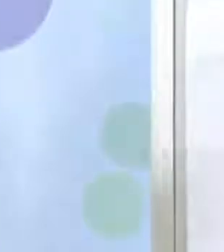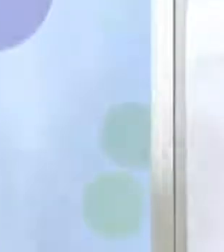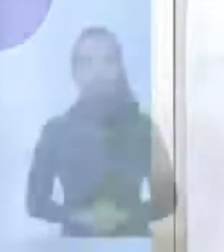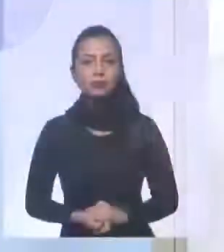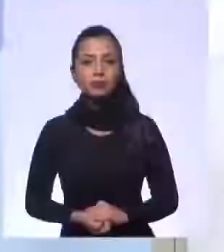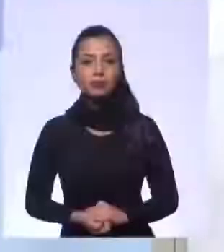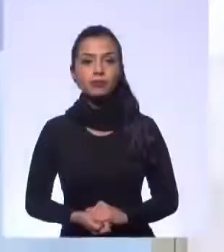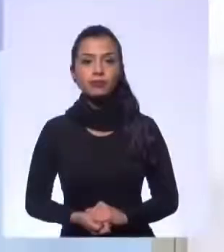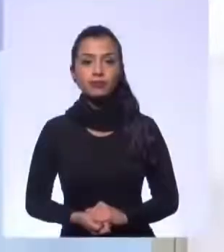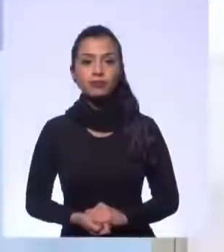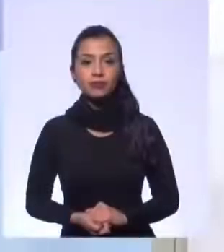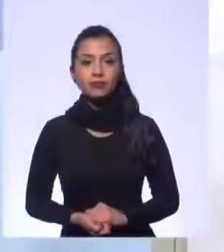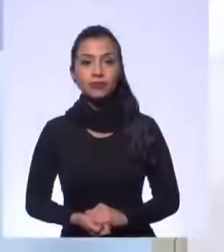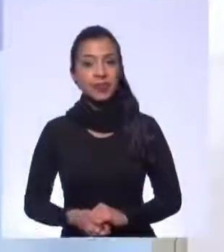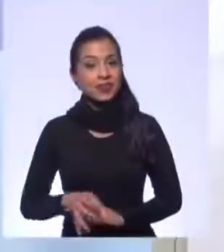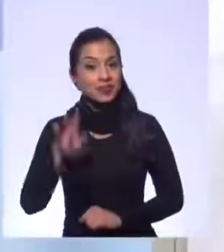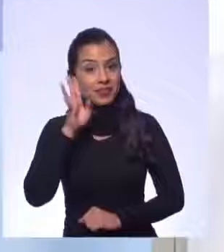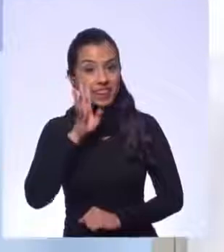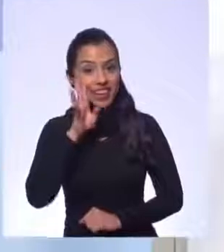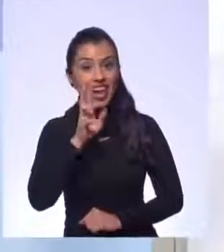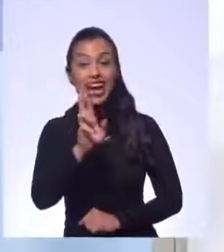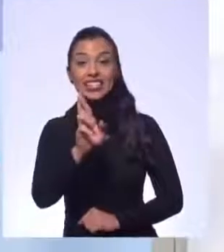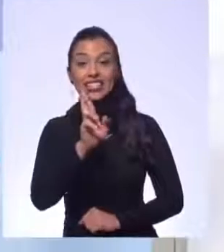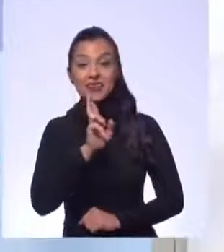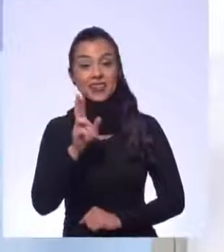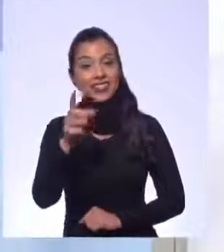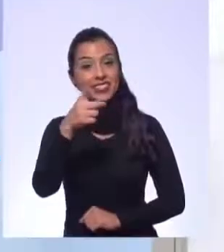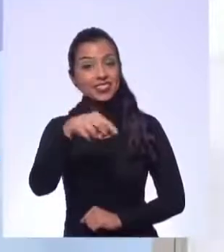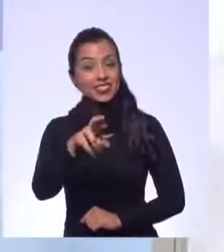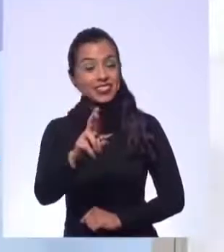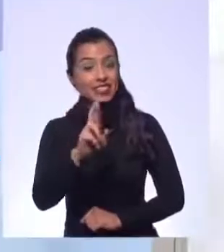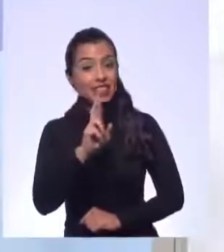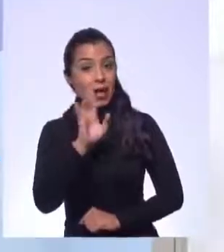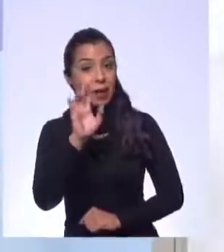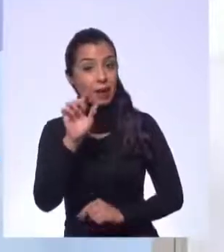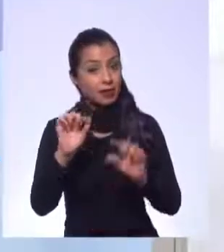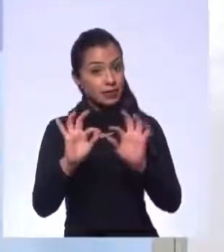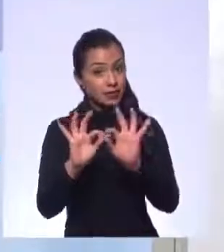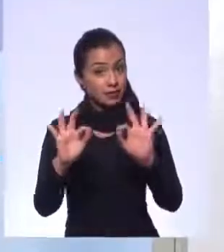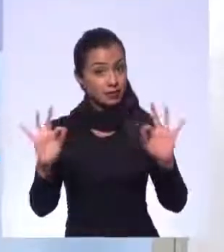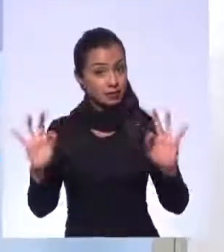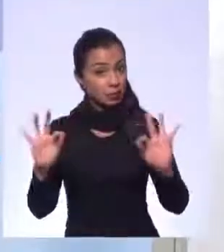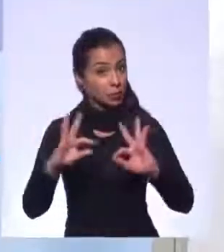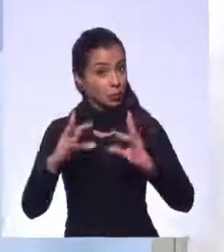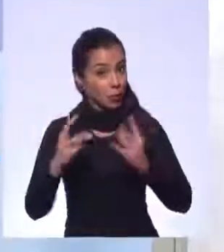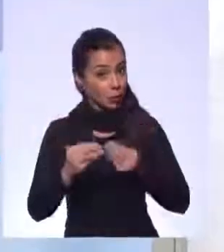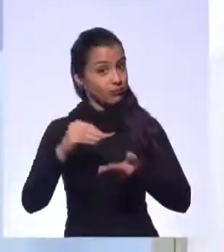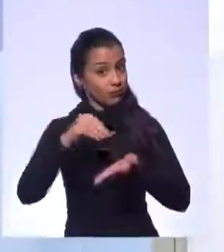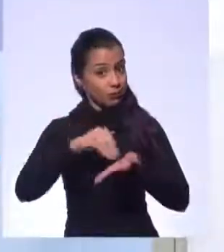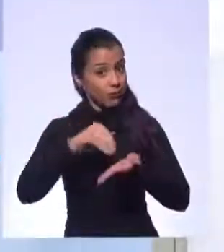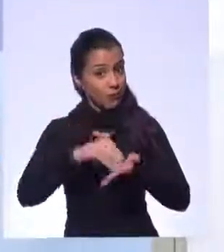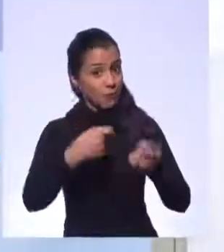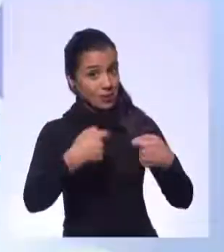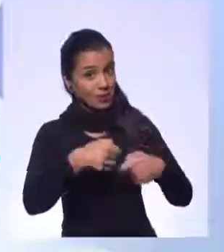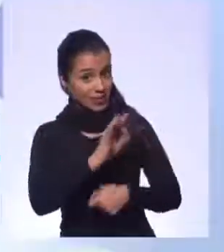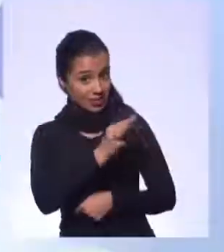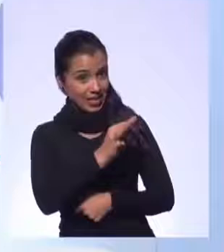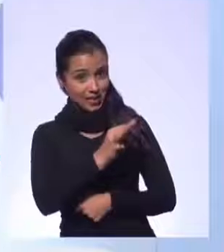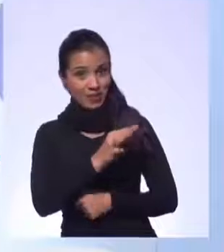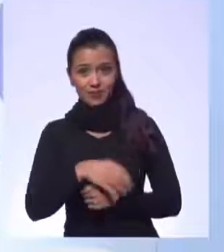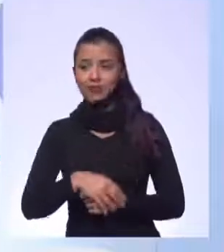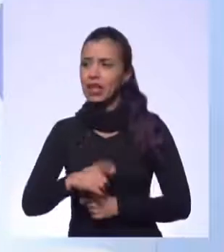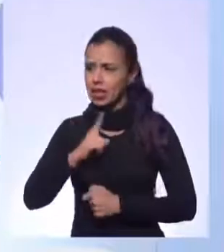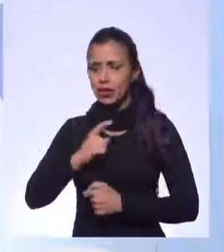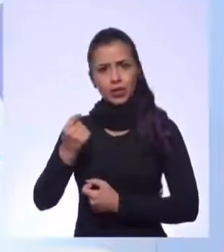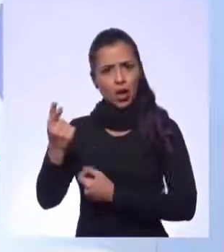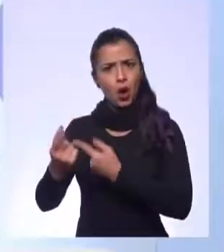Foi bem legal a resposta que vocês deram, só que vocês não deram a resposta completa. Deveria ter colocado completo, né, Ed? Não, mas tem uns